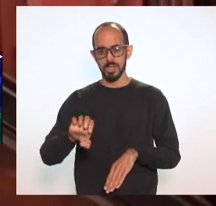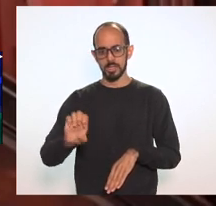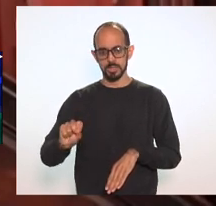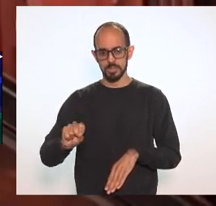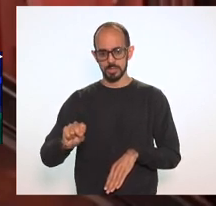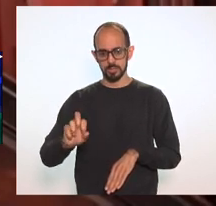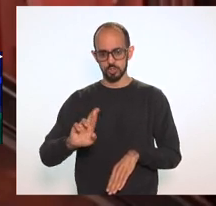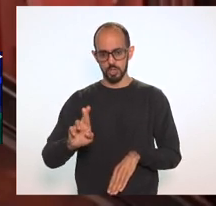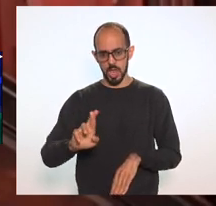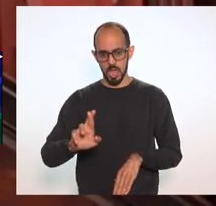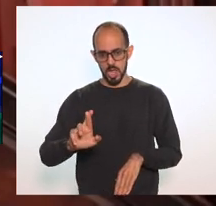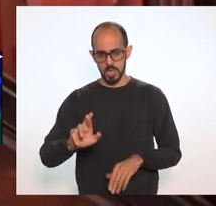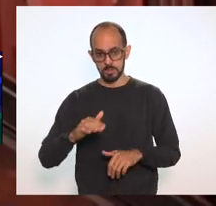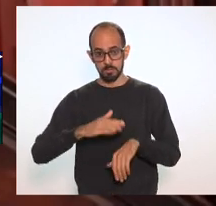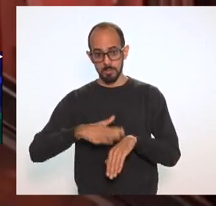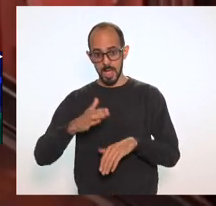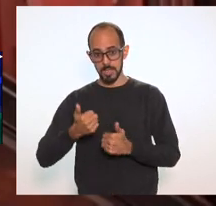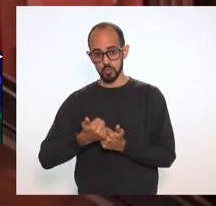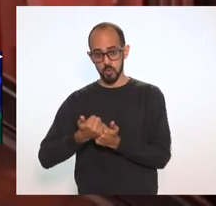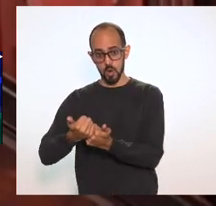com auxílio emergencial